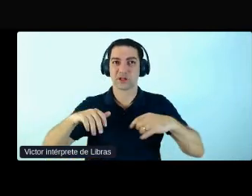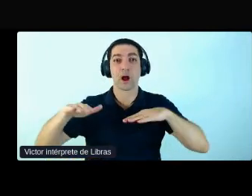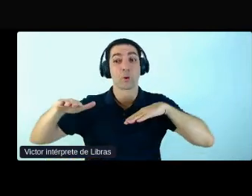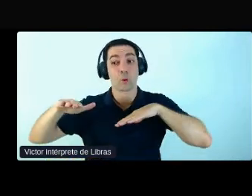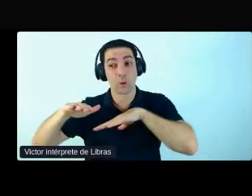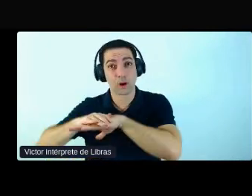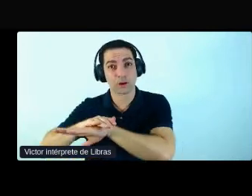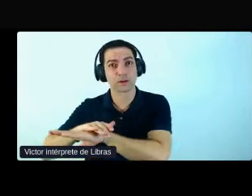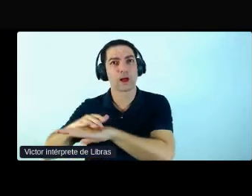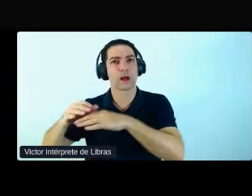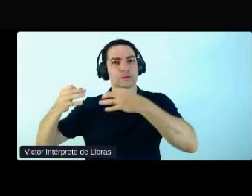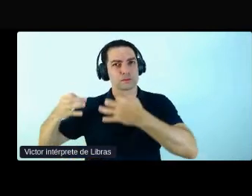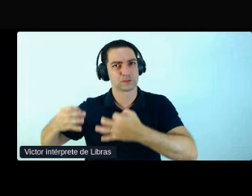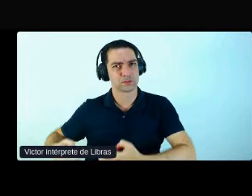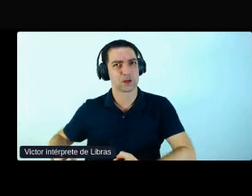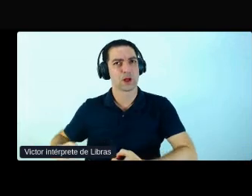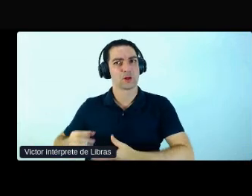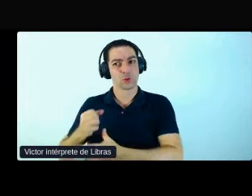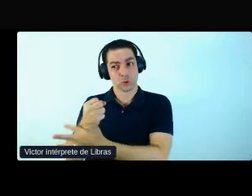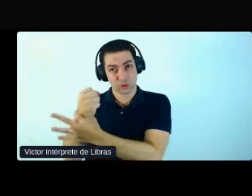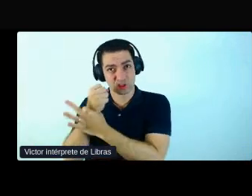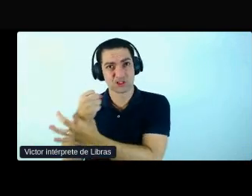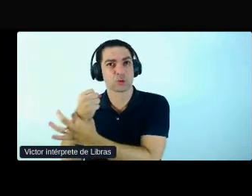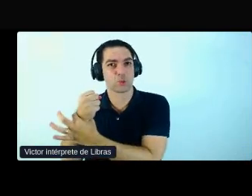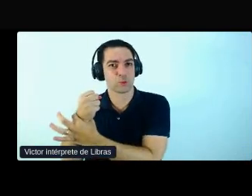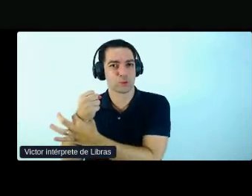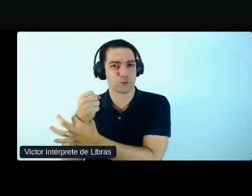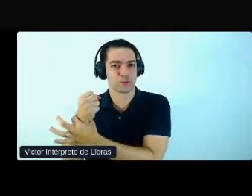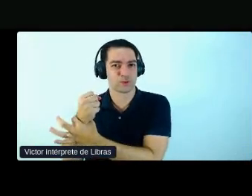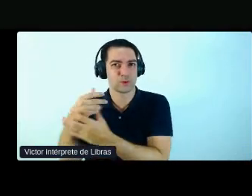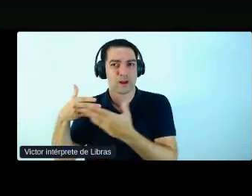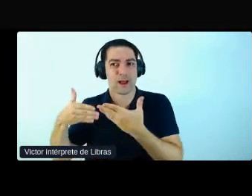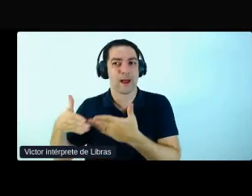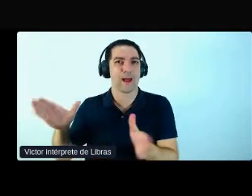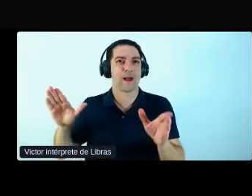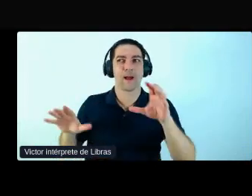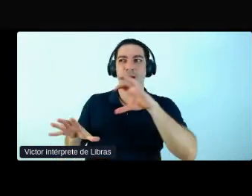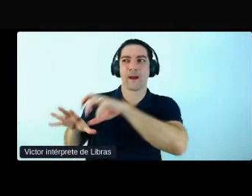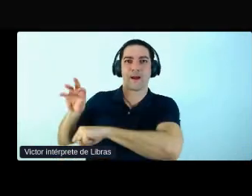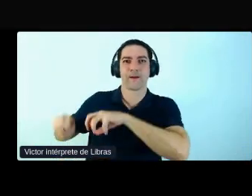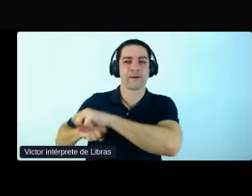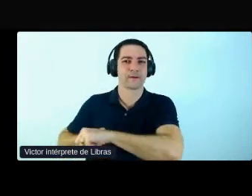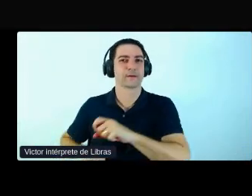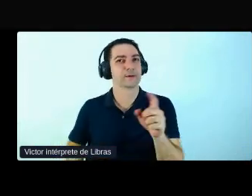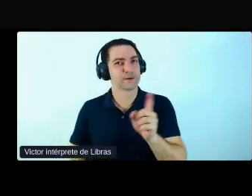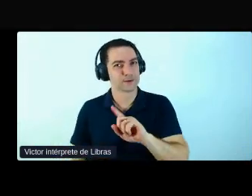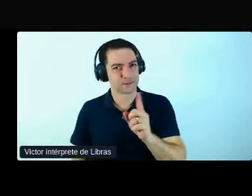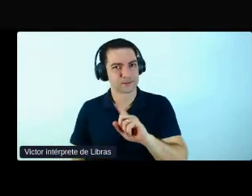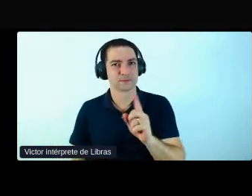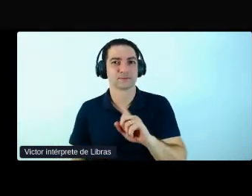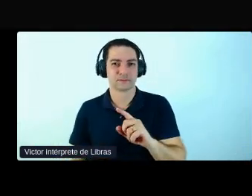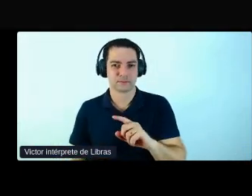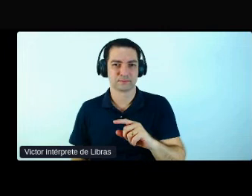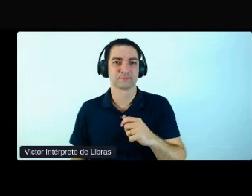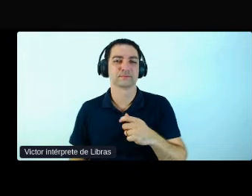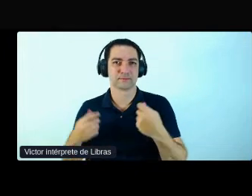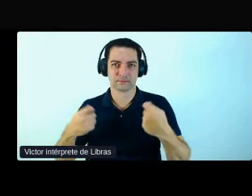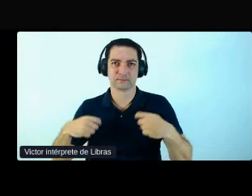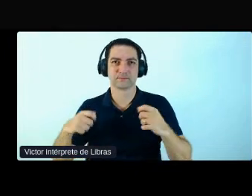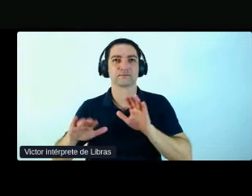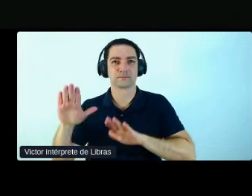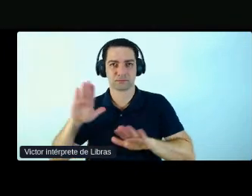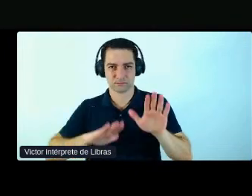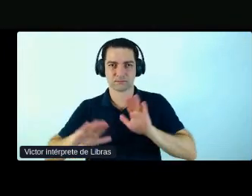maneira segura, né, e que não abuse do que o usuário espere